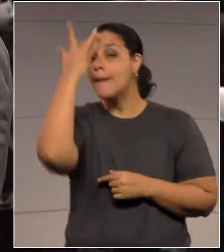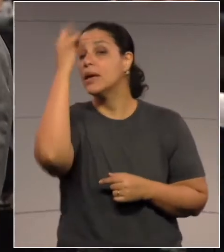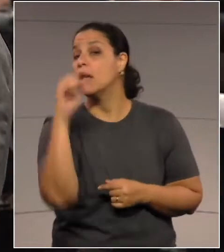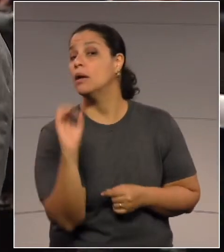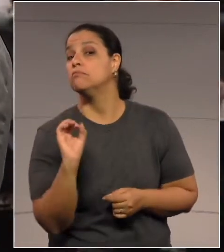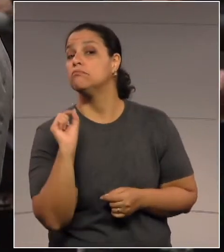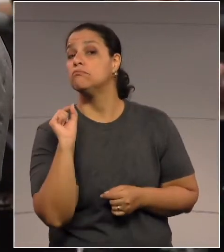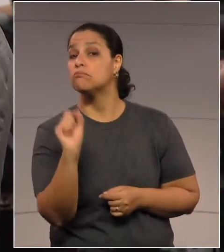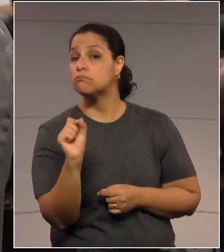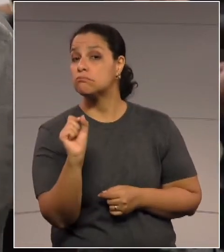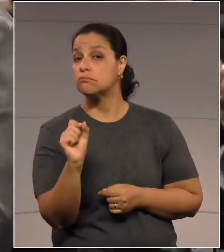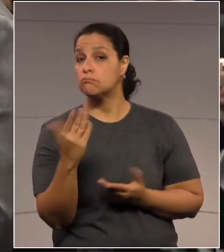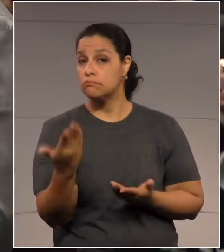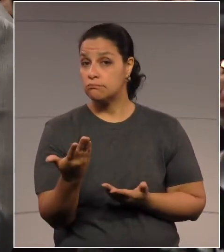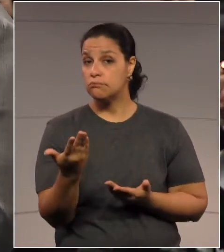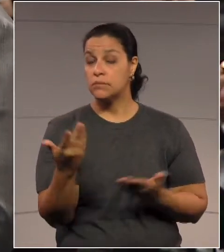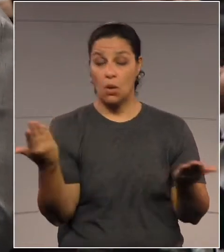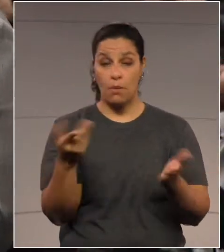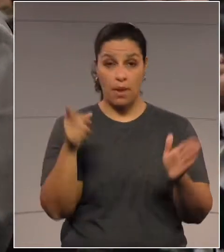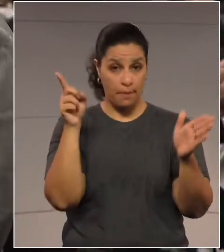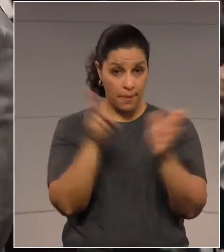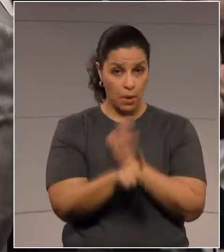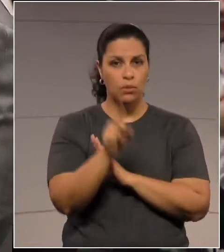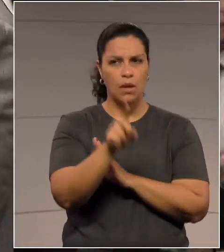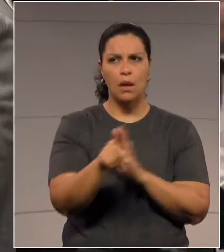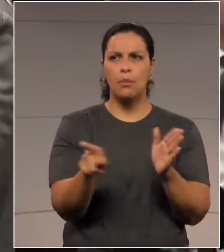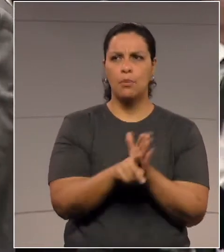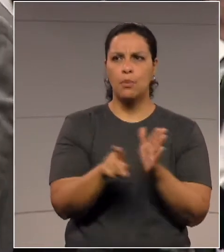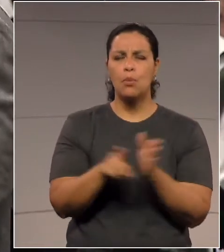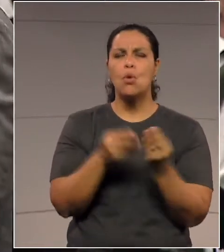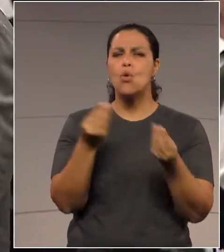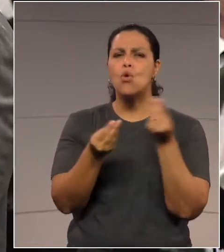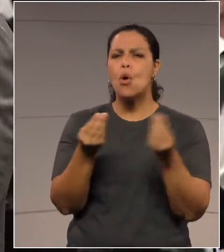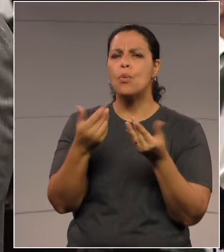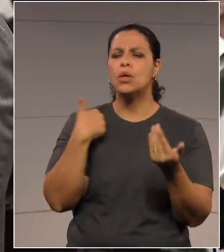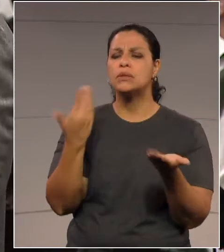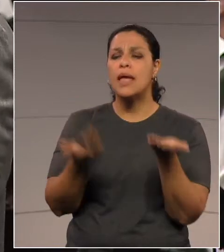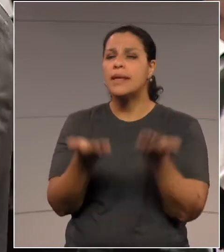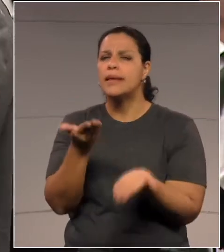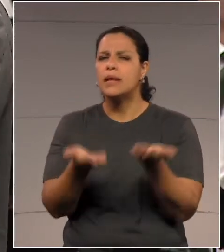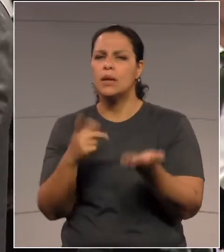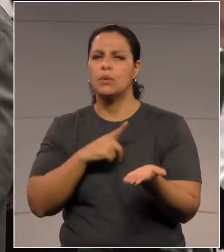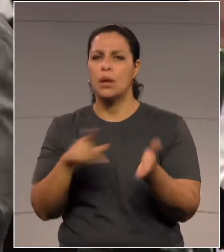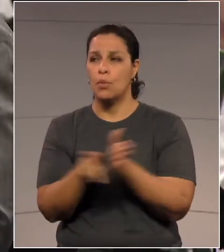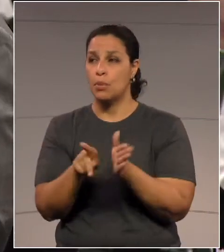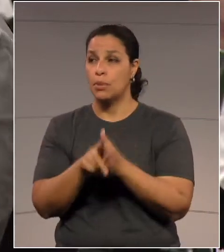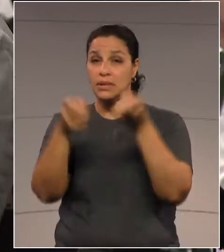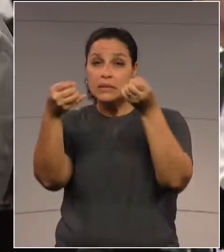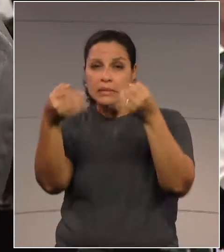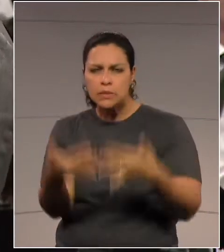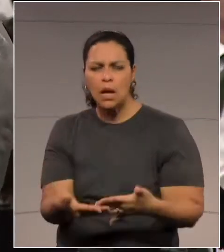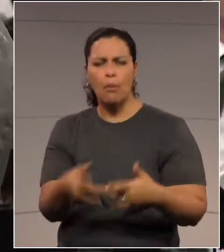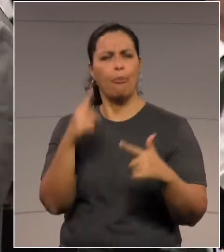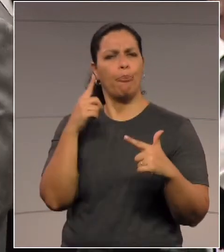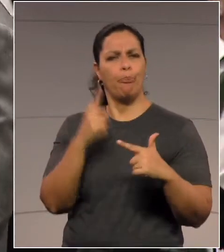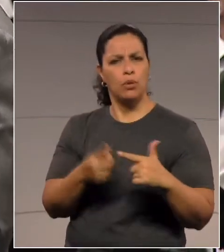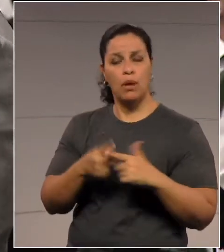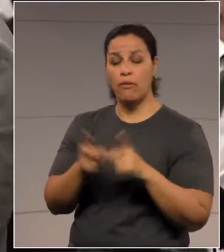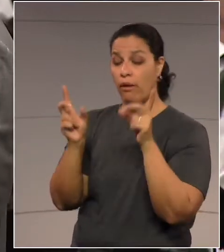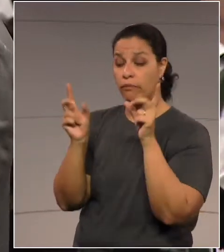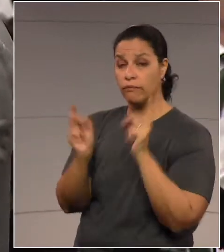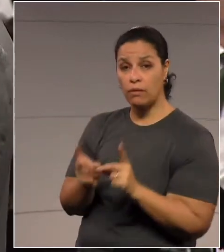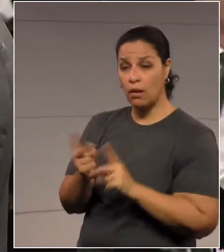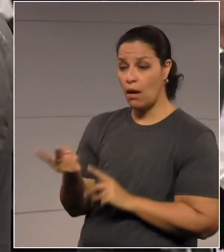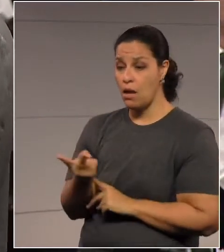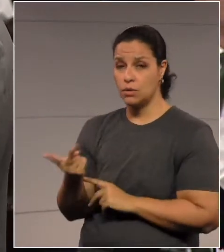o amanhã. Então, a minha pergunta vai balancear. E como justificar a